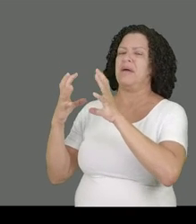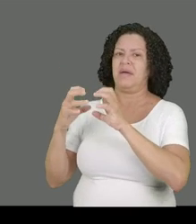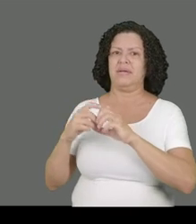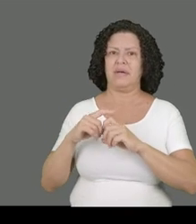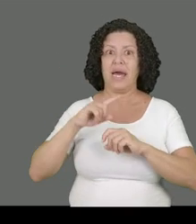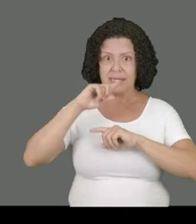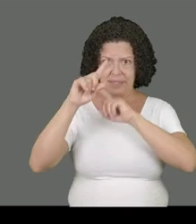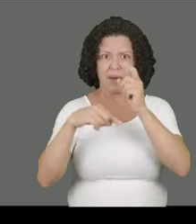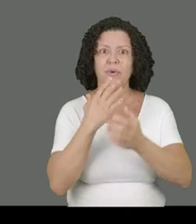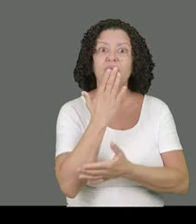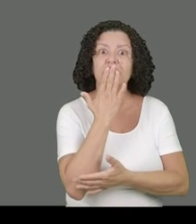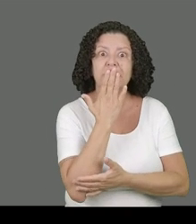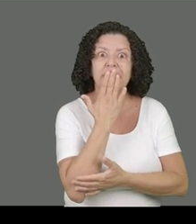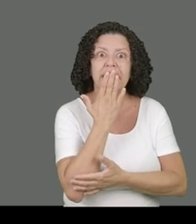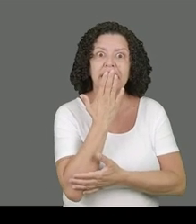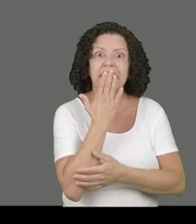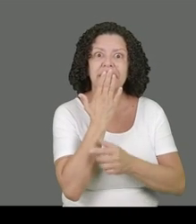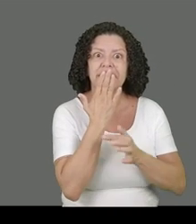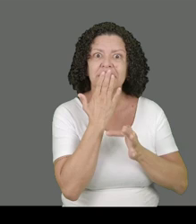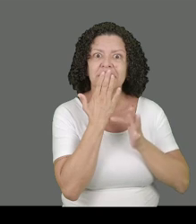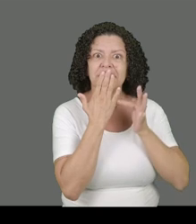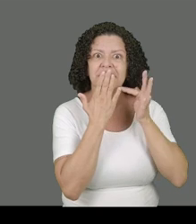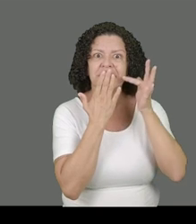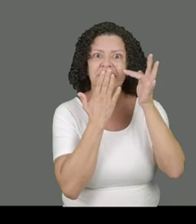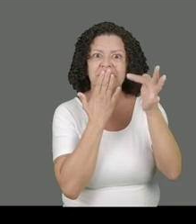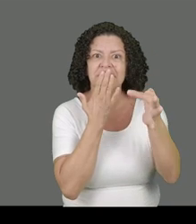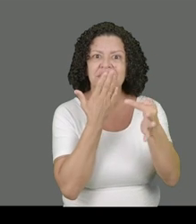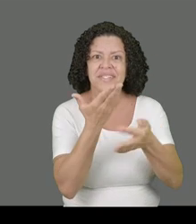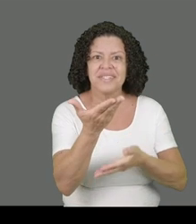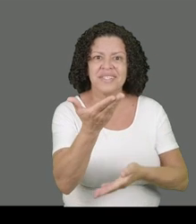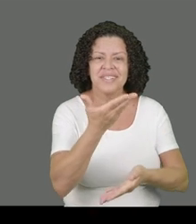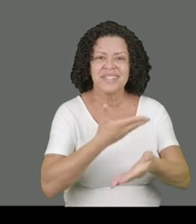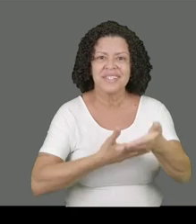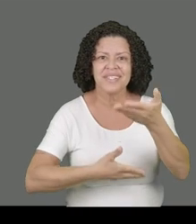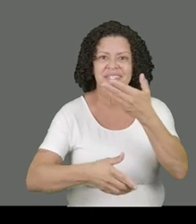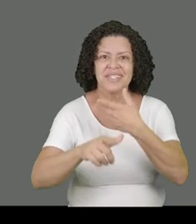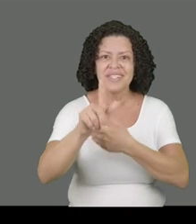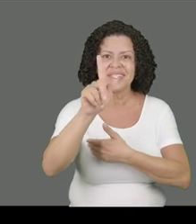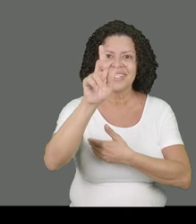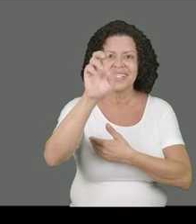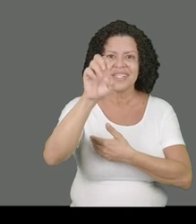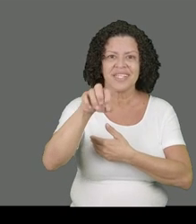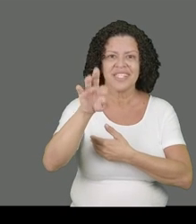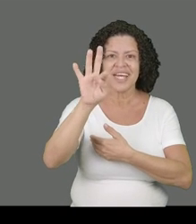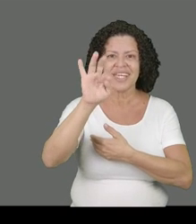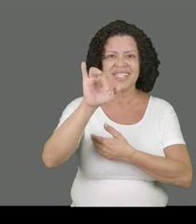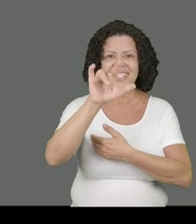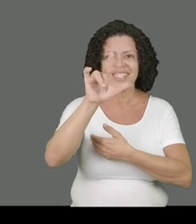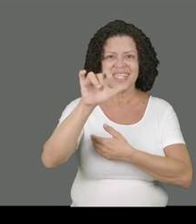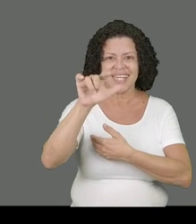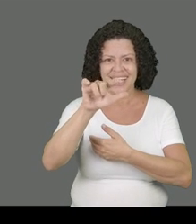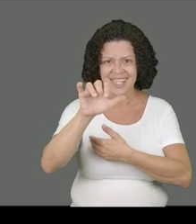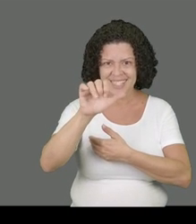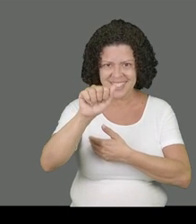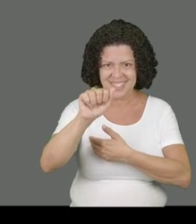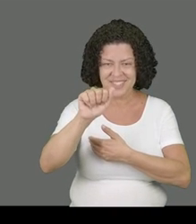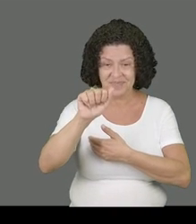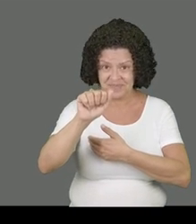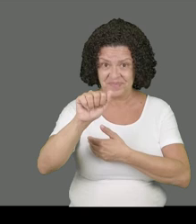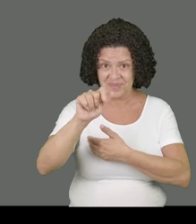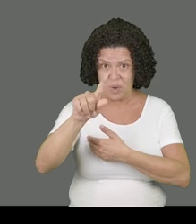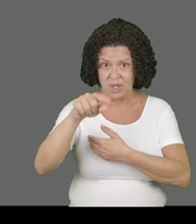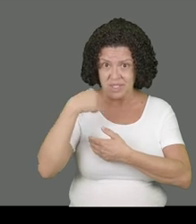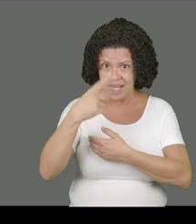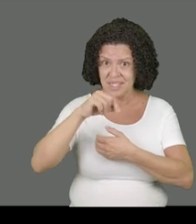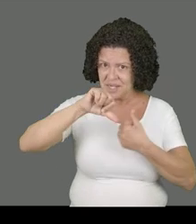briga. Depois do silêncio, quem sabe com pequenas gentilezas. Porque ao nos